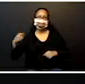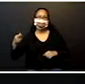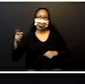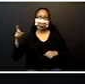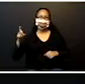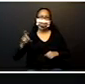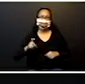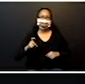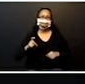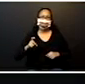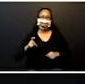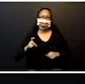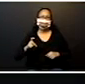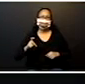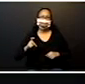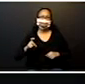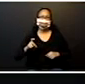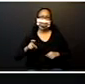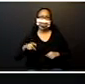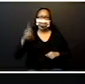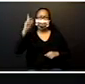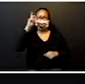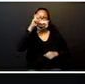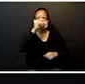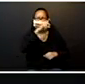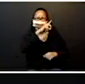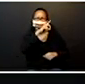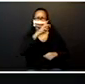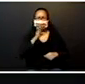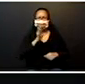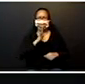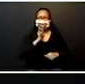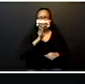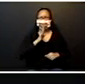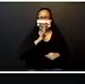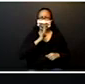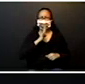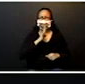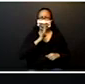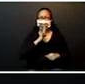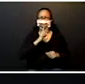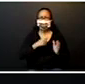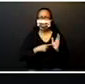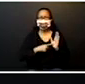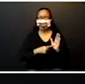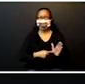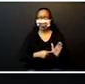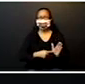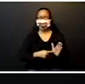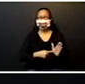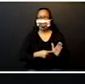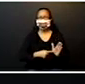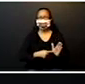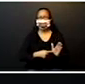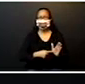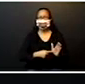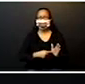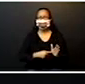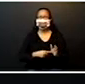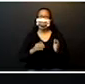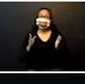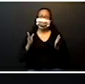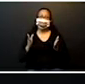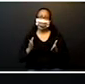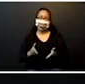difícil da gente reconhecer, porque ele indica um estado de alguma coisa. Isso pode ser agora no